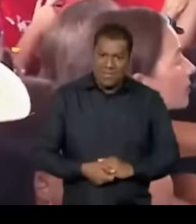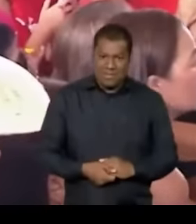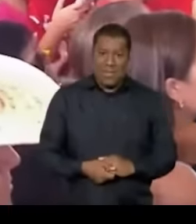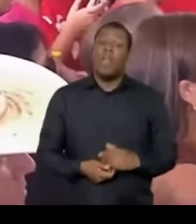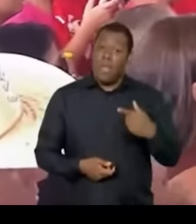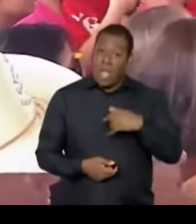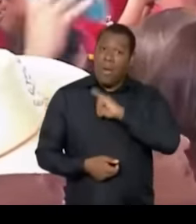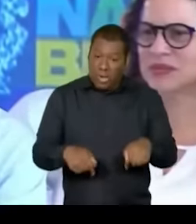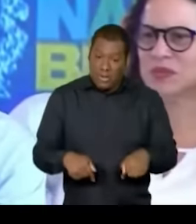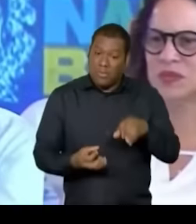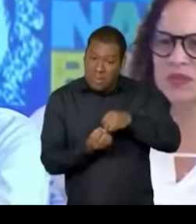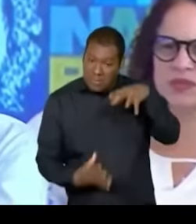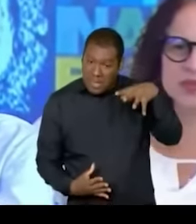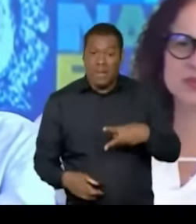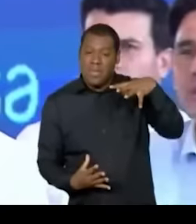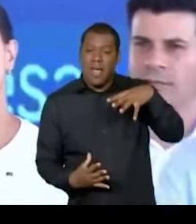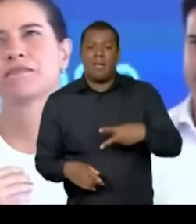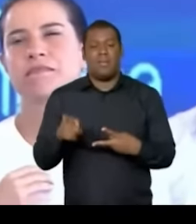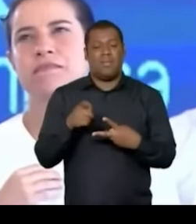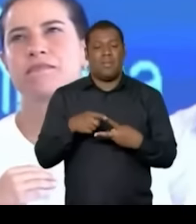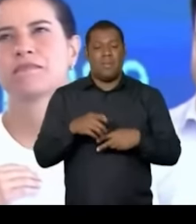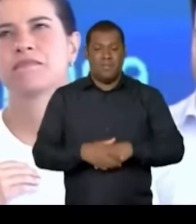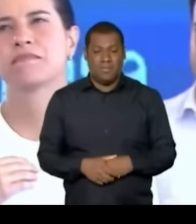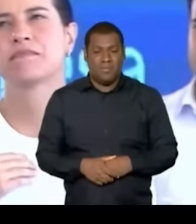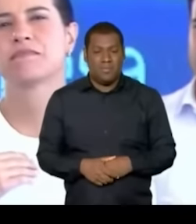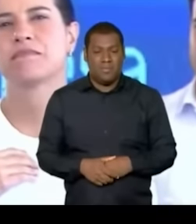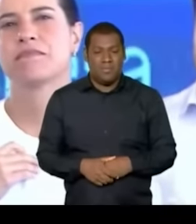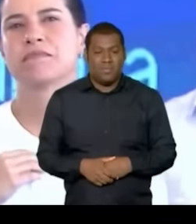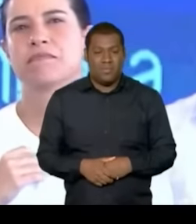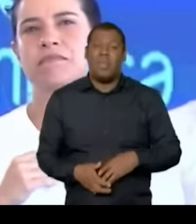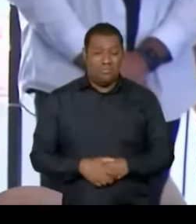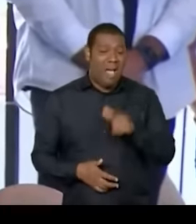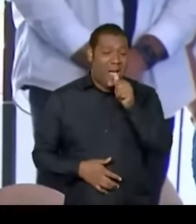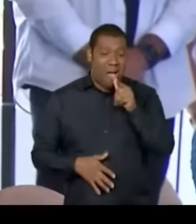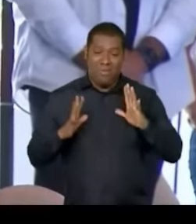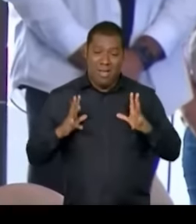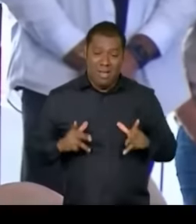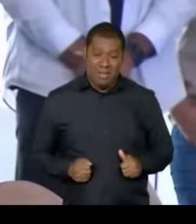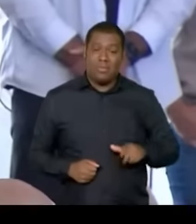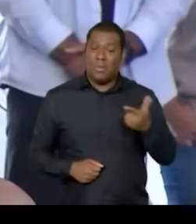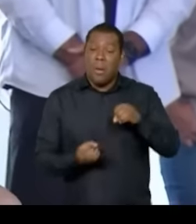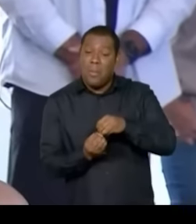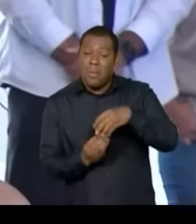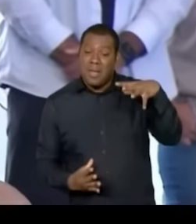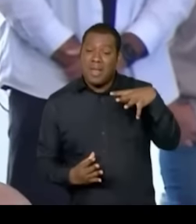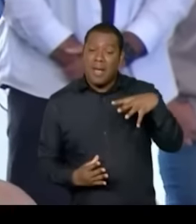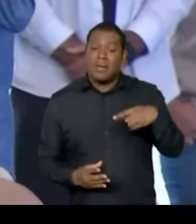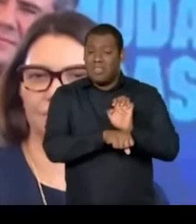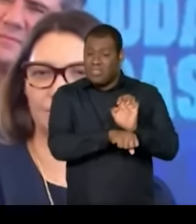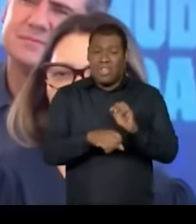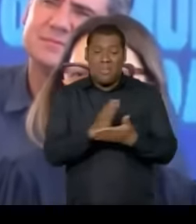dois milagres para vocês o primeiro milagre por ser o milagre por essa obra de Deus então qual foi o primeiro milagre primeiro